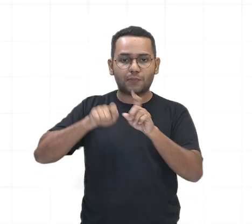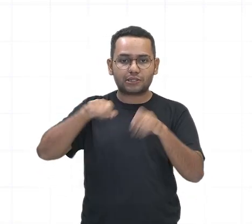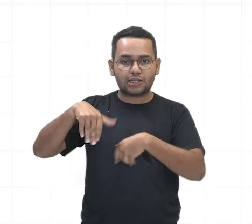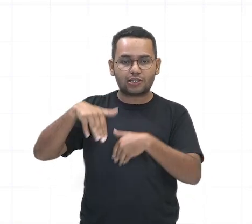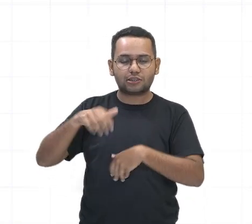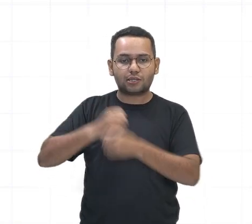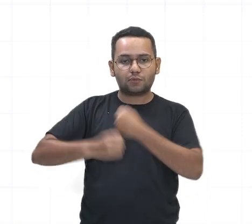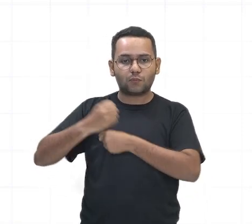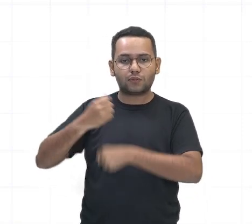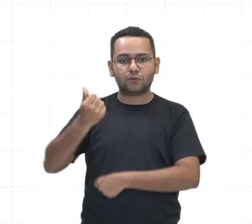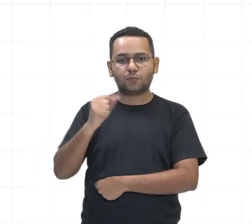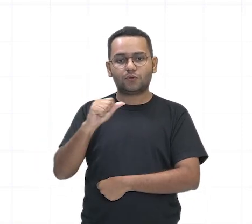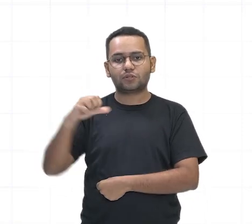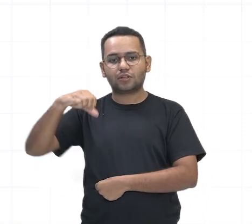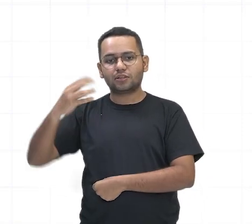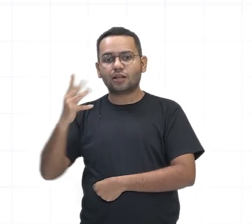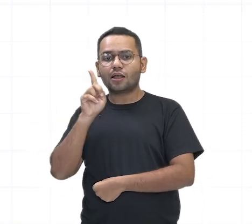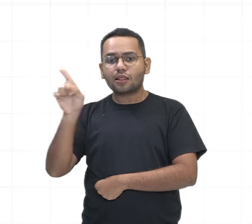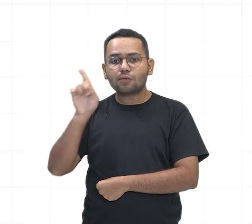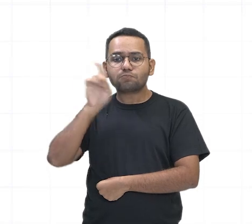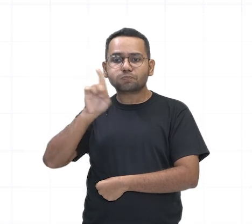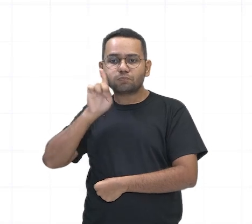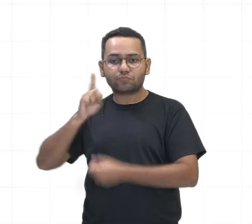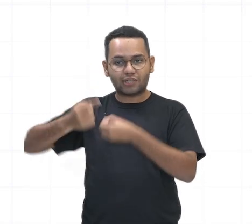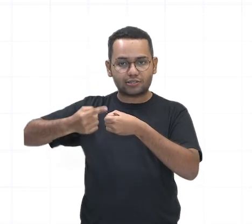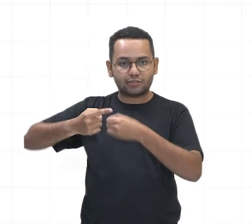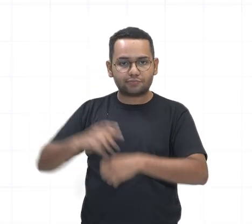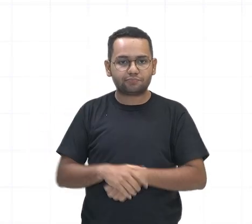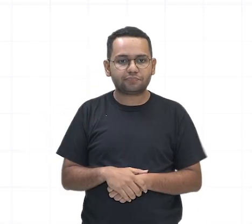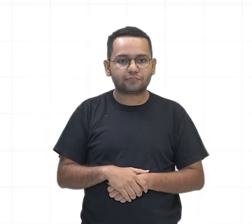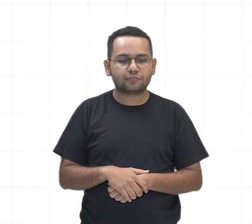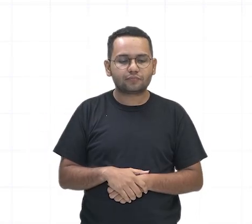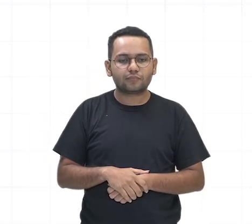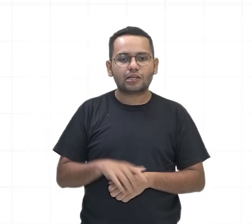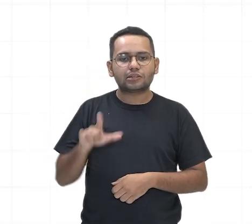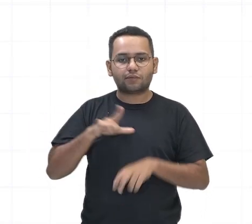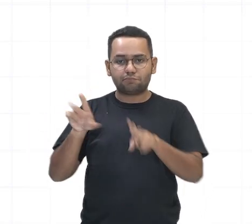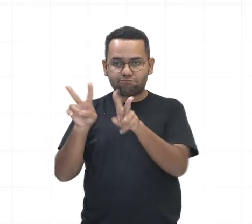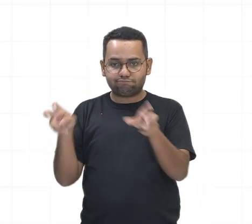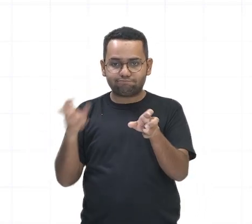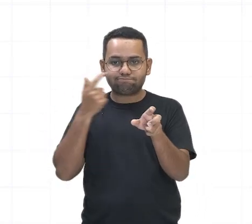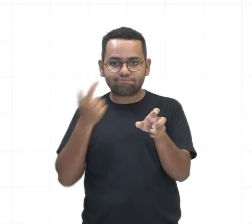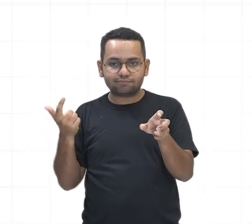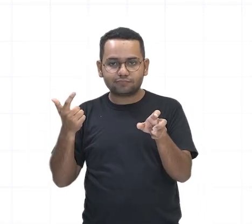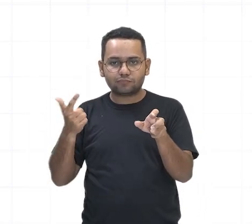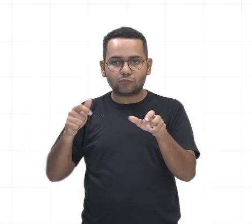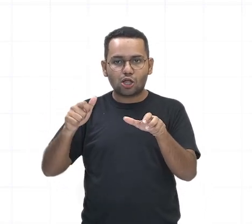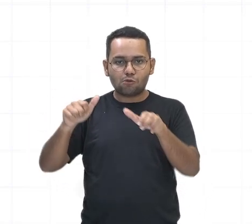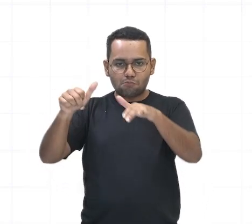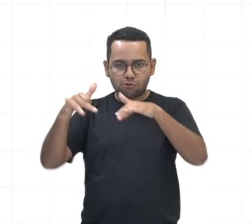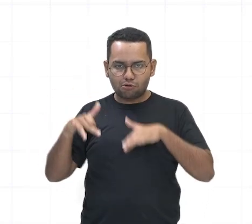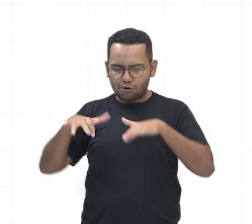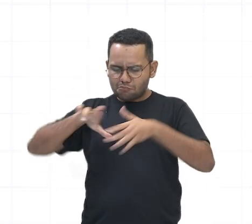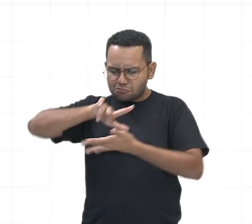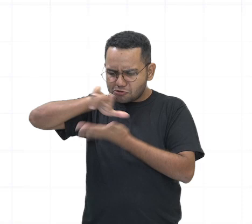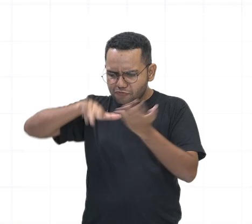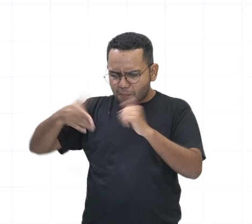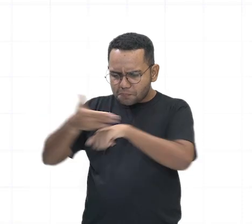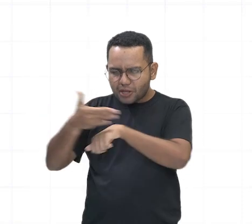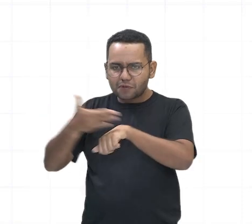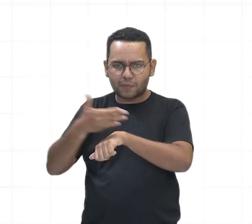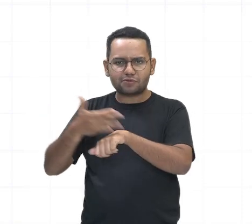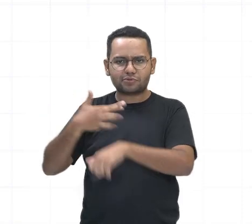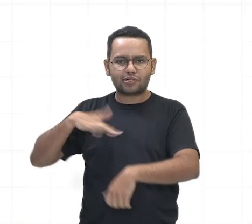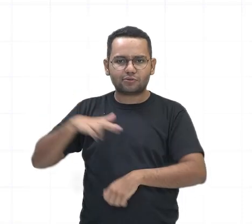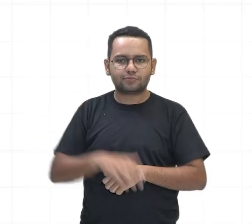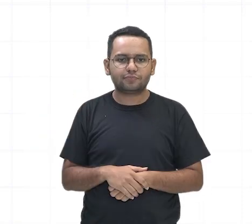1893, na cidade de Chicago, Estados Unidos, foi chamado de Alvorada do Pluralismo Religioso. Mais de 200 representantes de